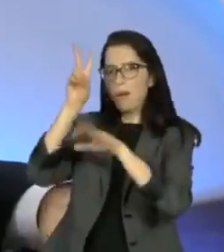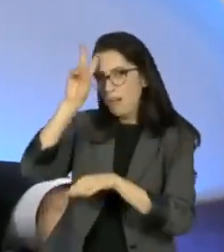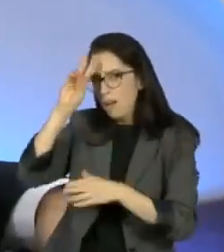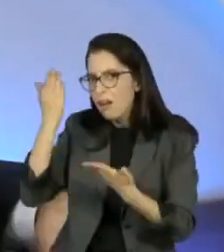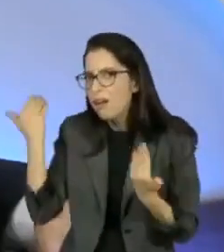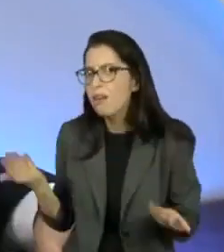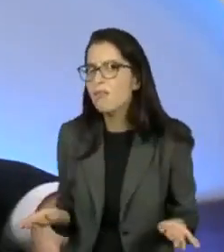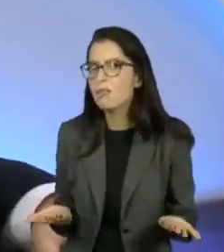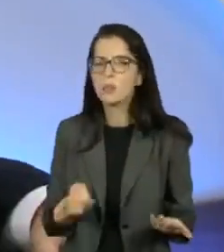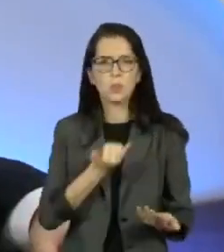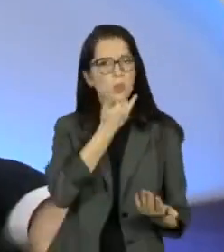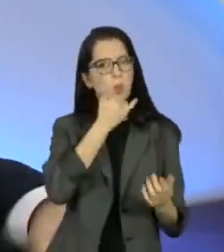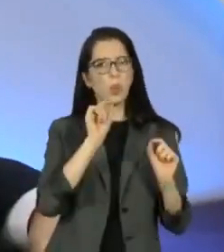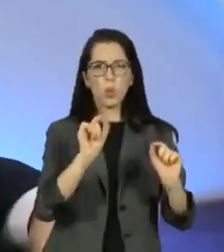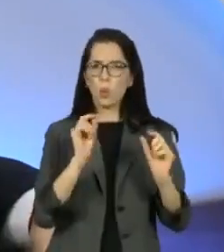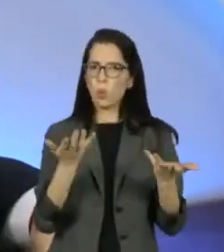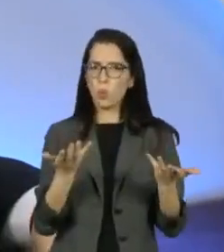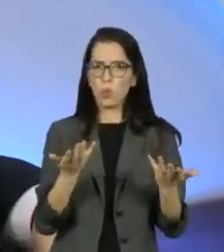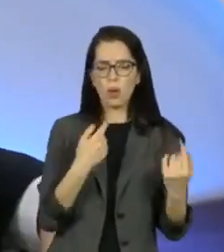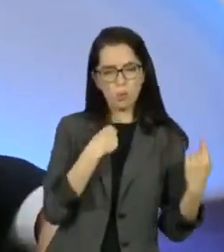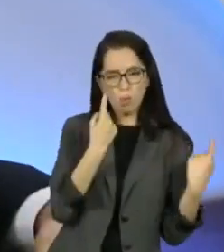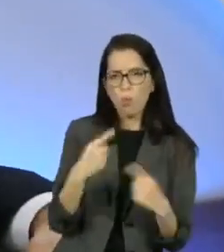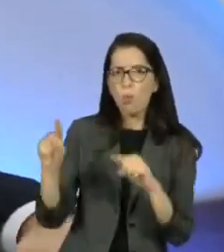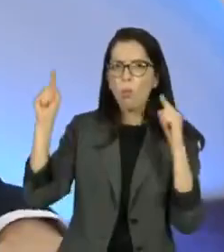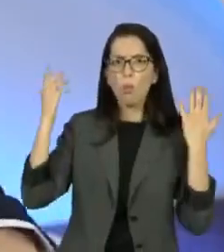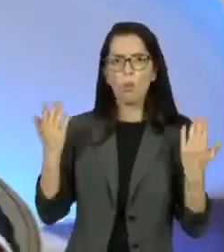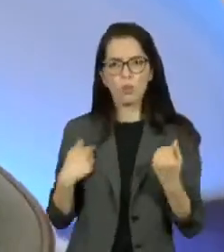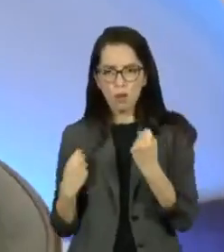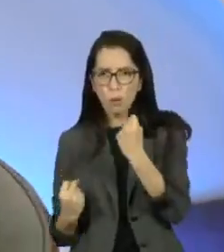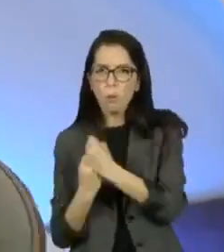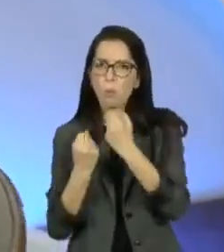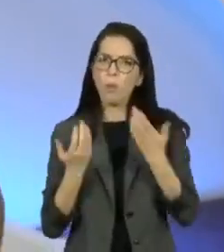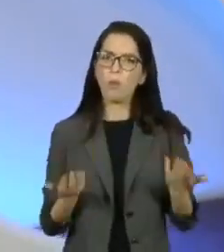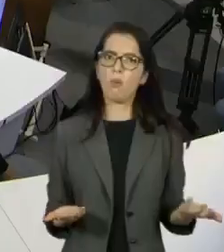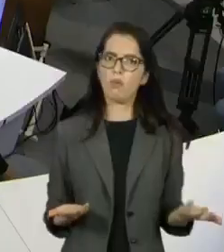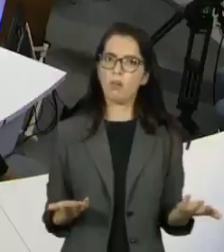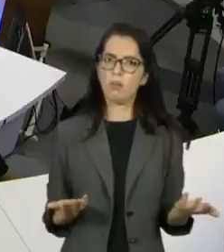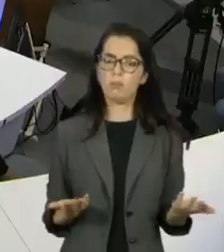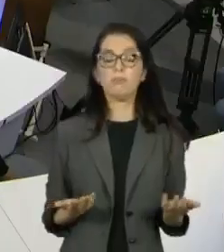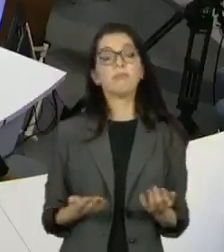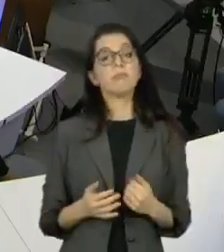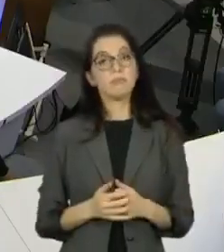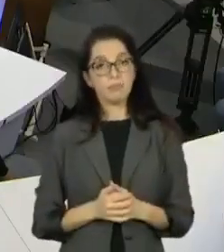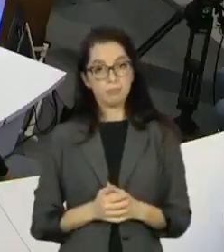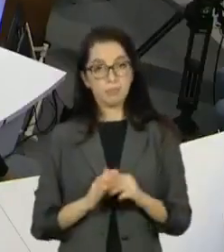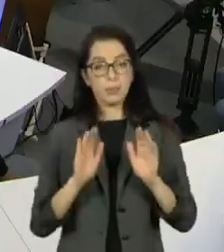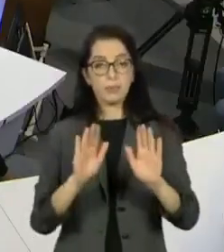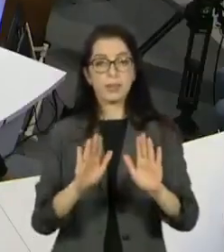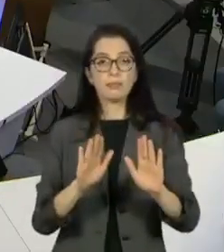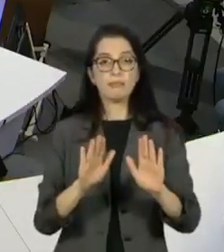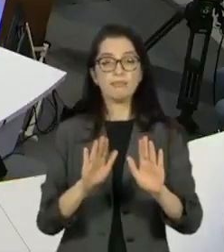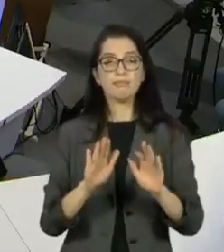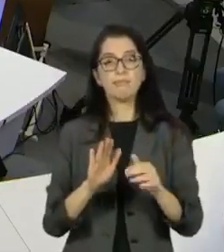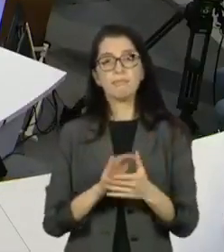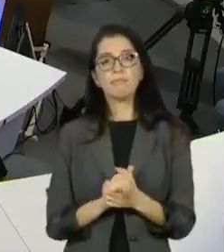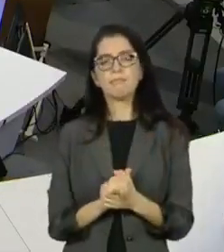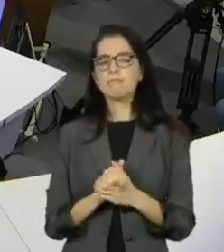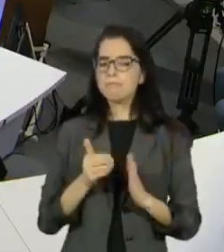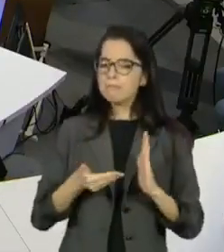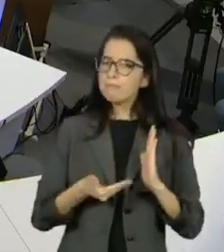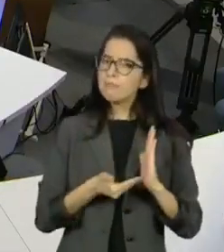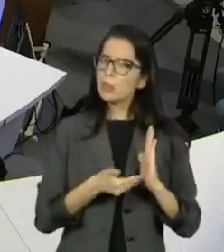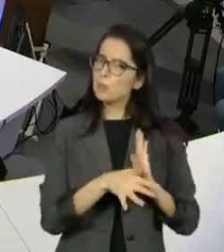claro em favor das nossas instituições. Na base das notas de repúdio, né, deputado? Porque a Câmara, na verdade, se omitiu